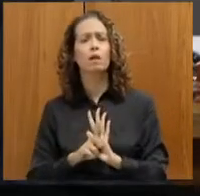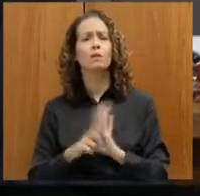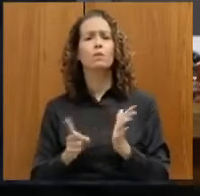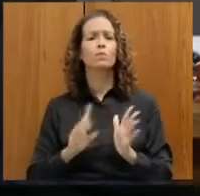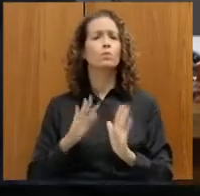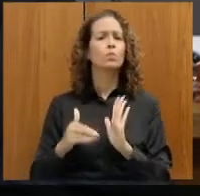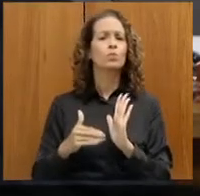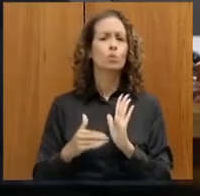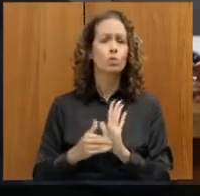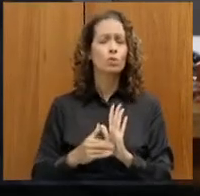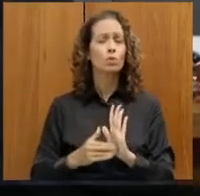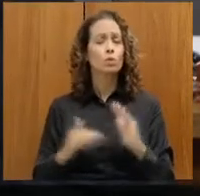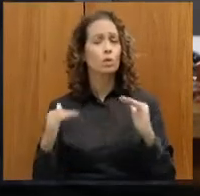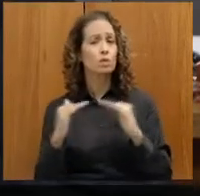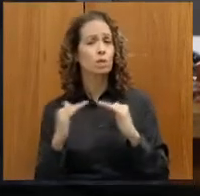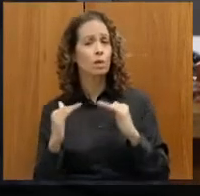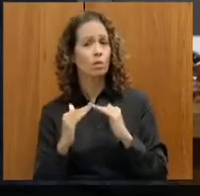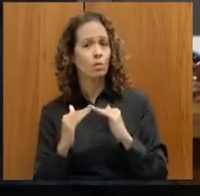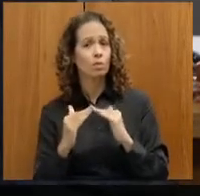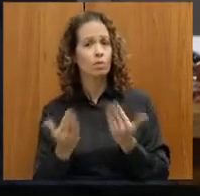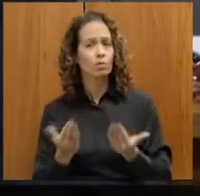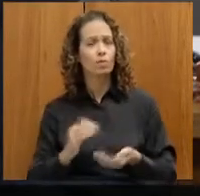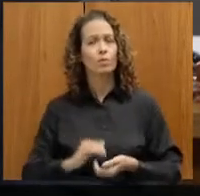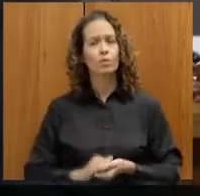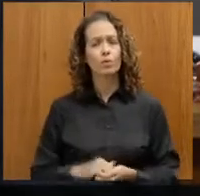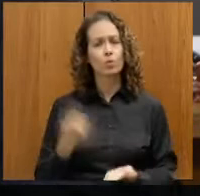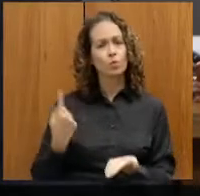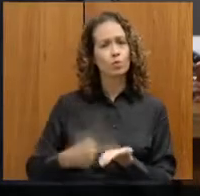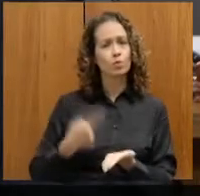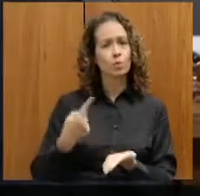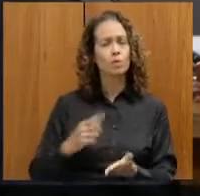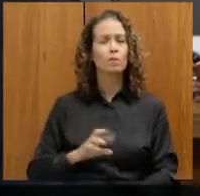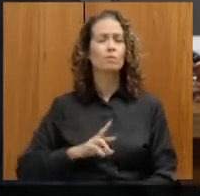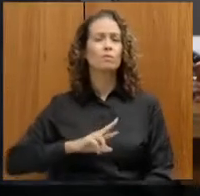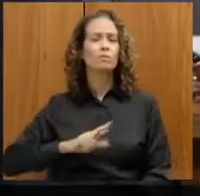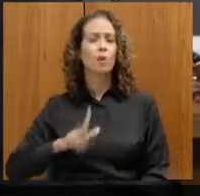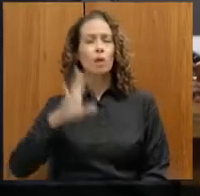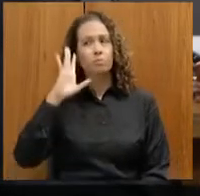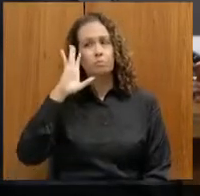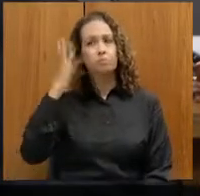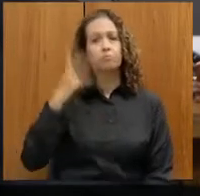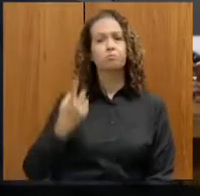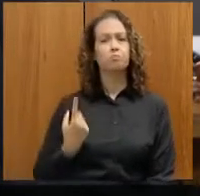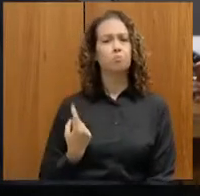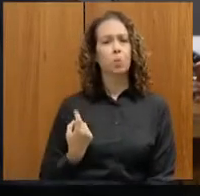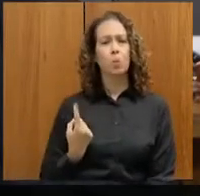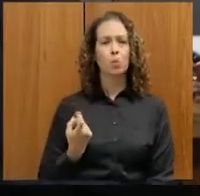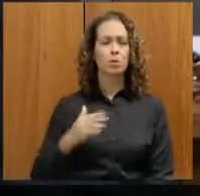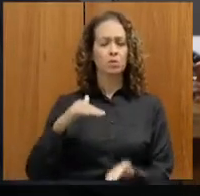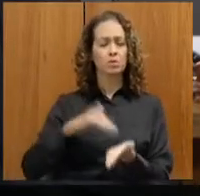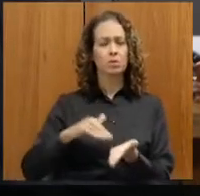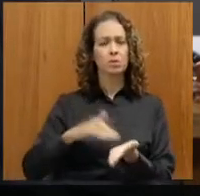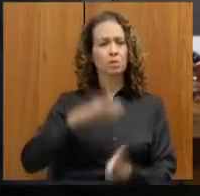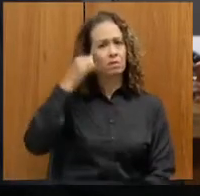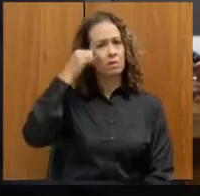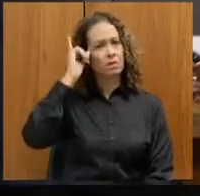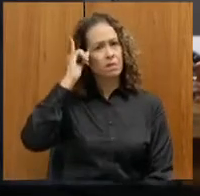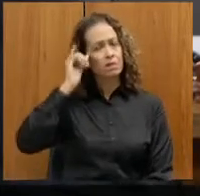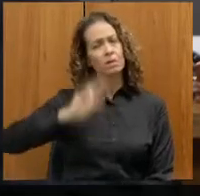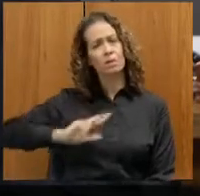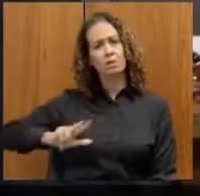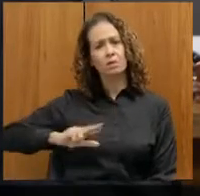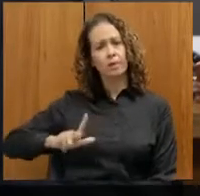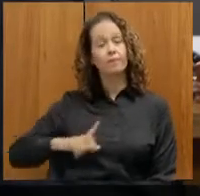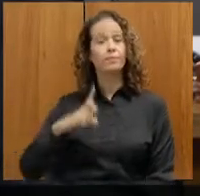regime especial distribute seja aplicado não é uma decisão única do secretário de fazenda